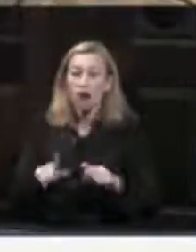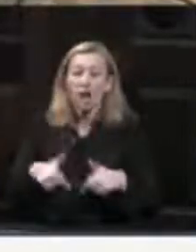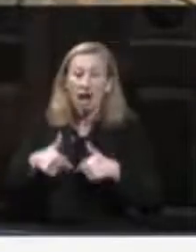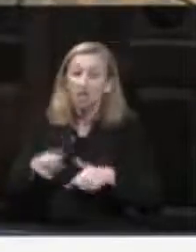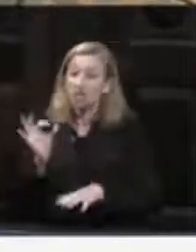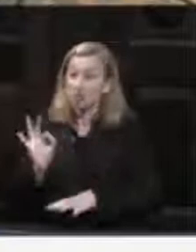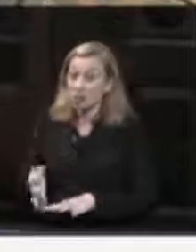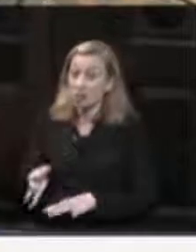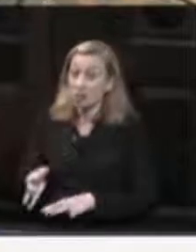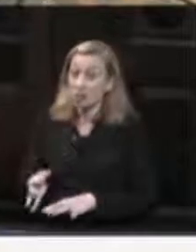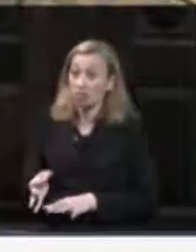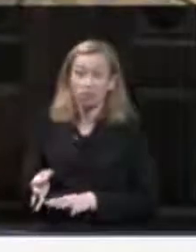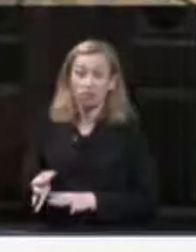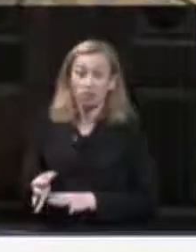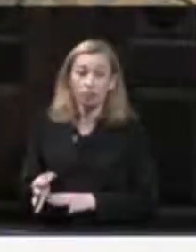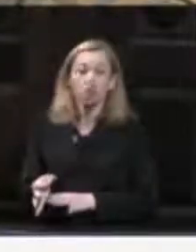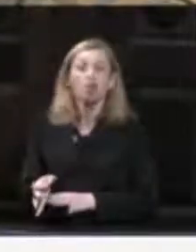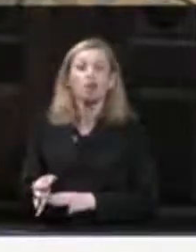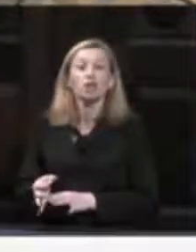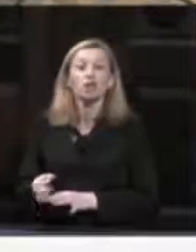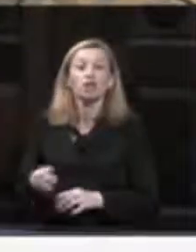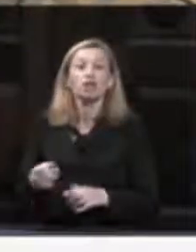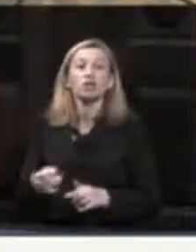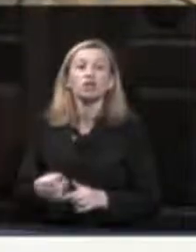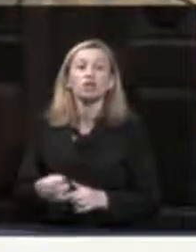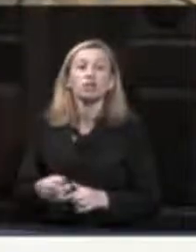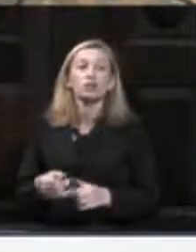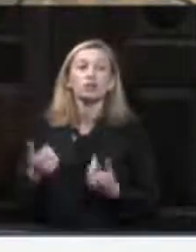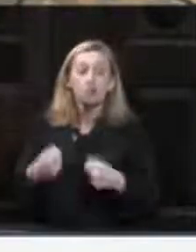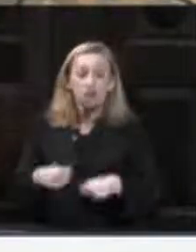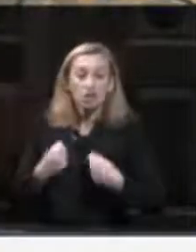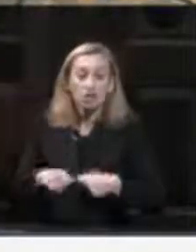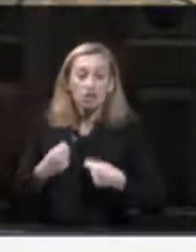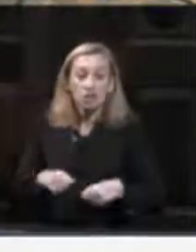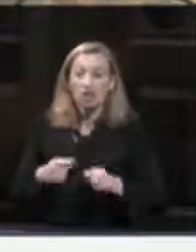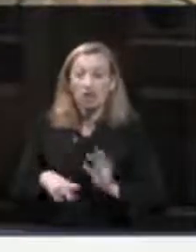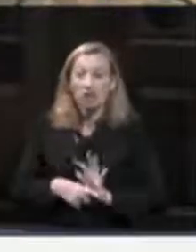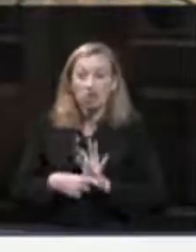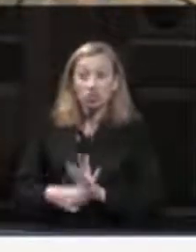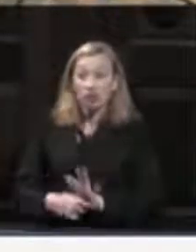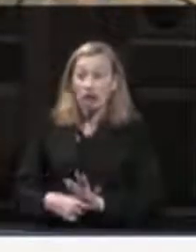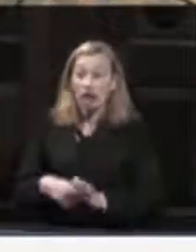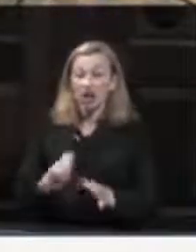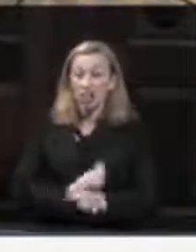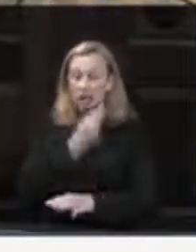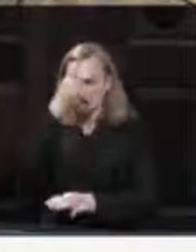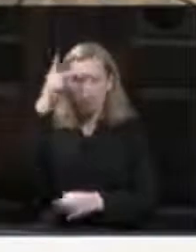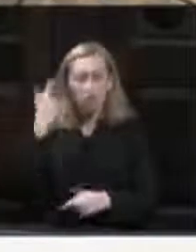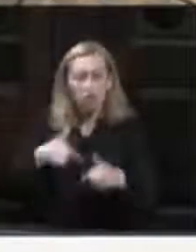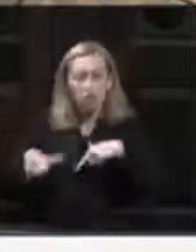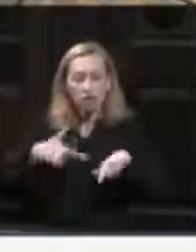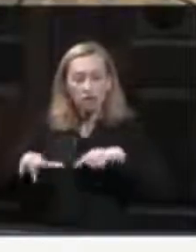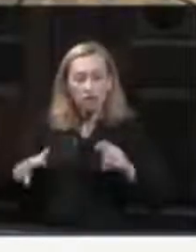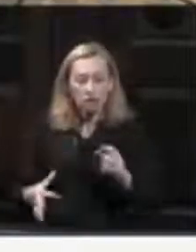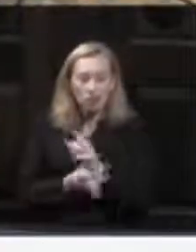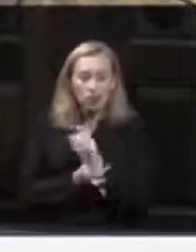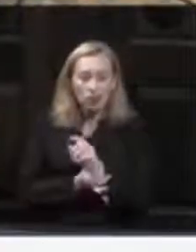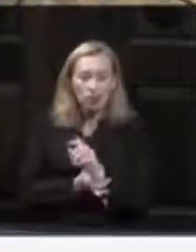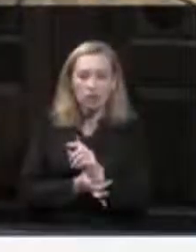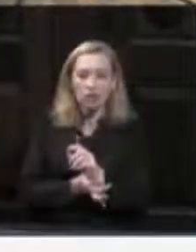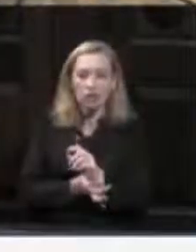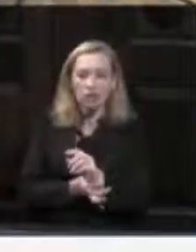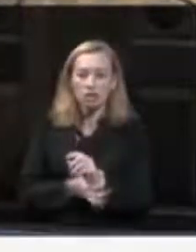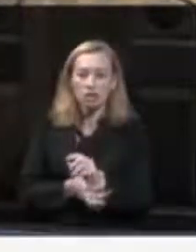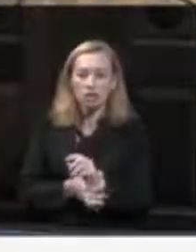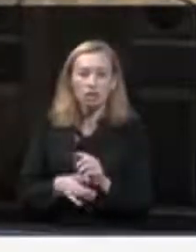famílias numa linha de risco que deve ser enfrentada, mas de forma correta e profunda e efetiva.